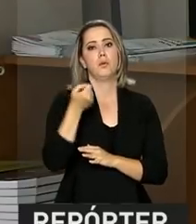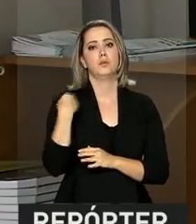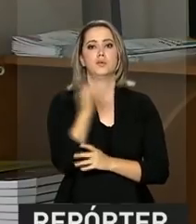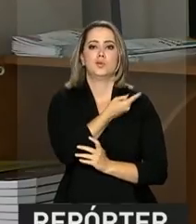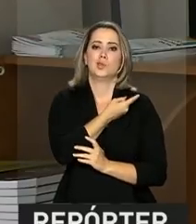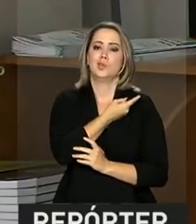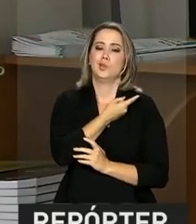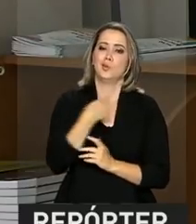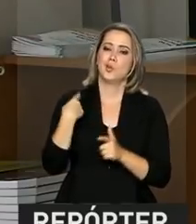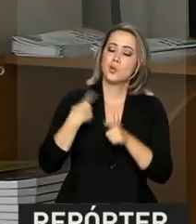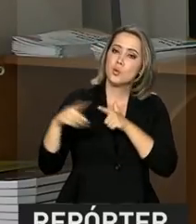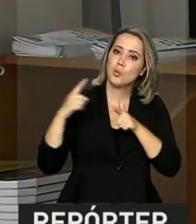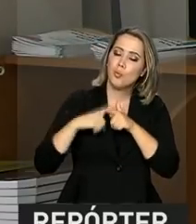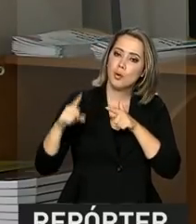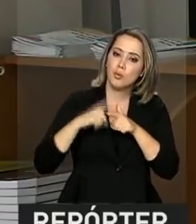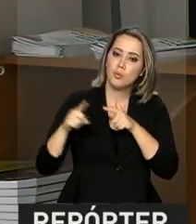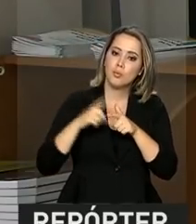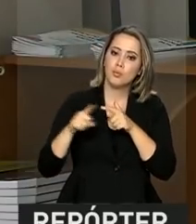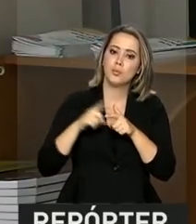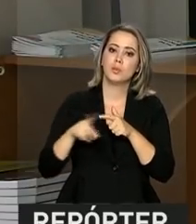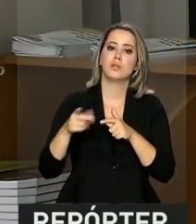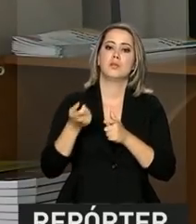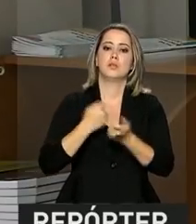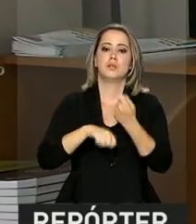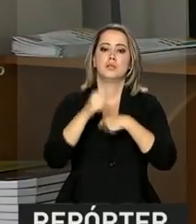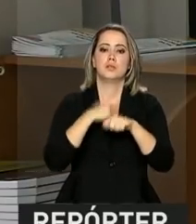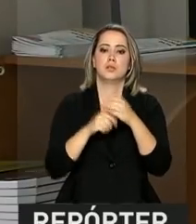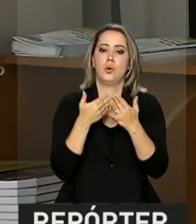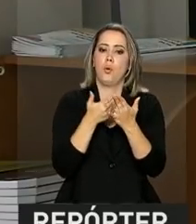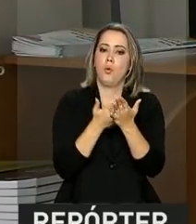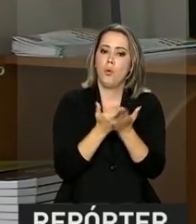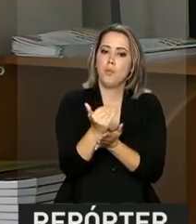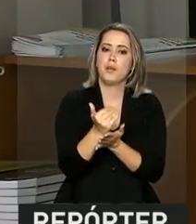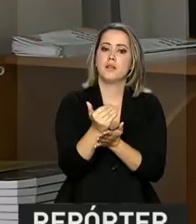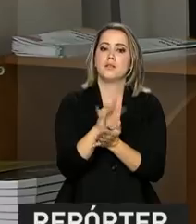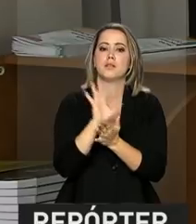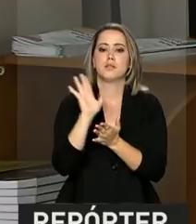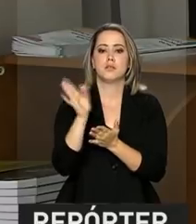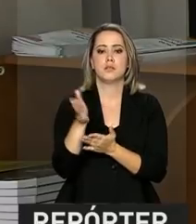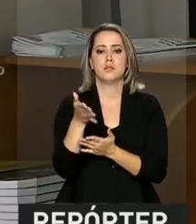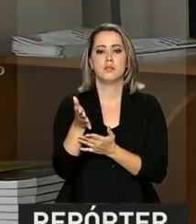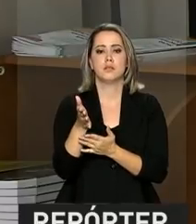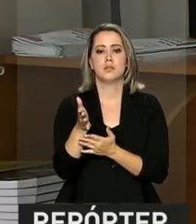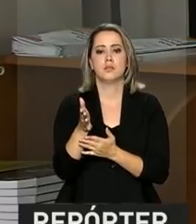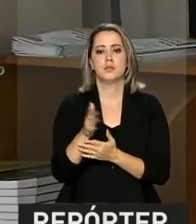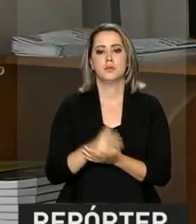grande problema da recessão, né, começa a ser